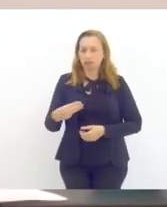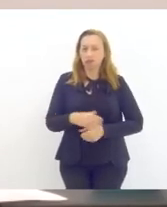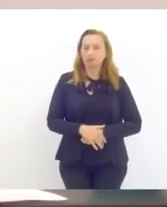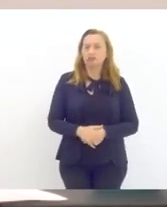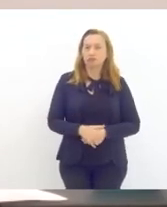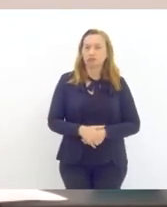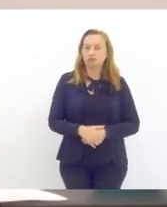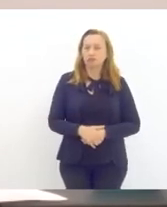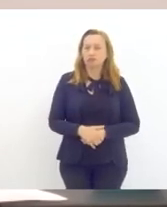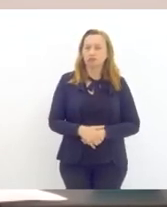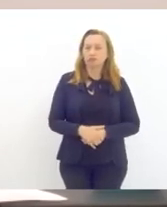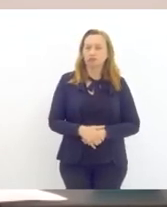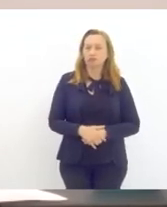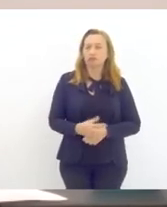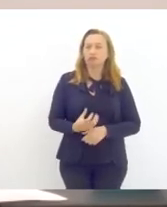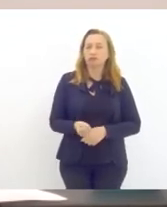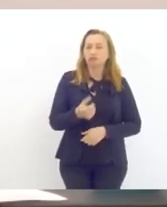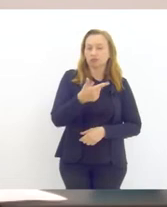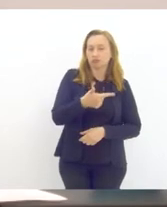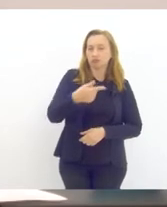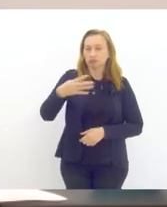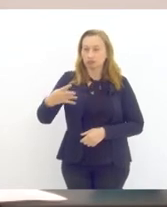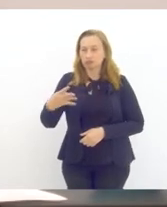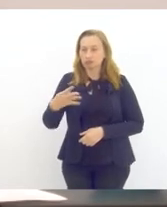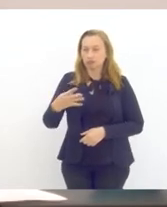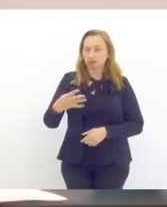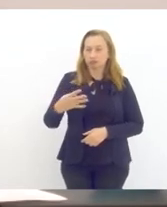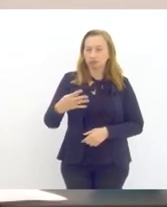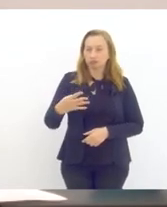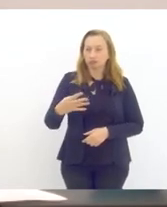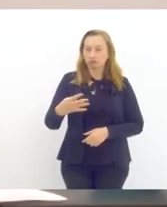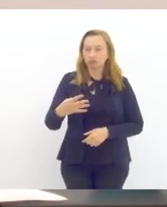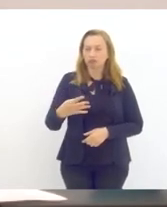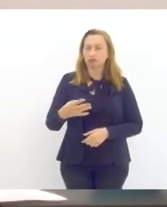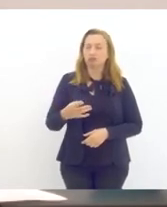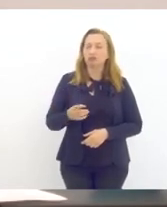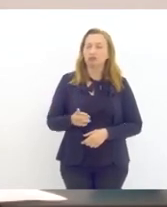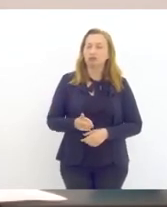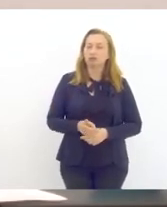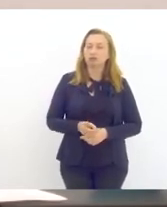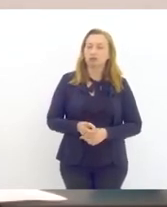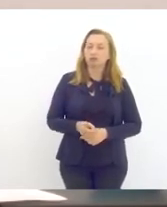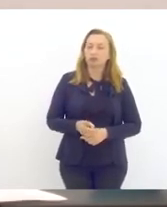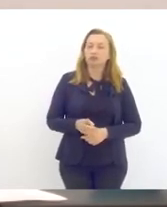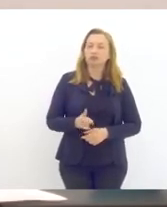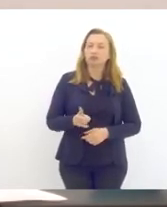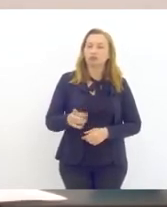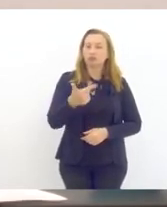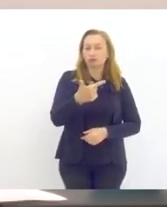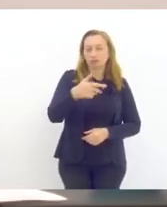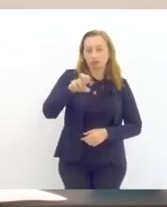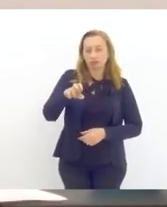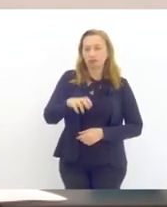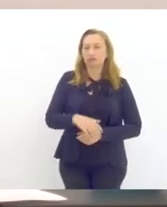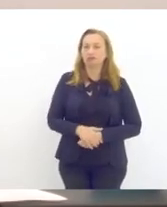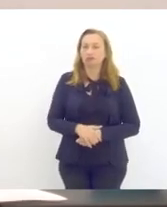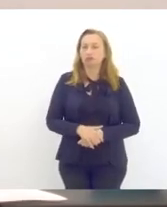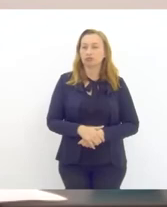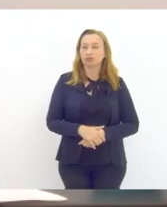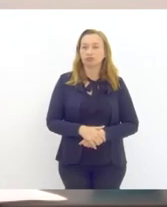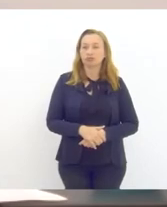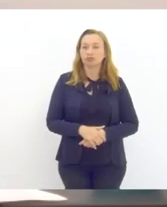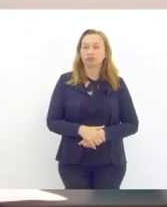apurados em 24 e repassados a partir de 25.